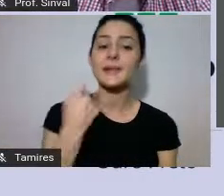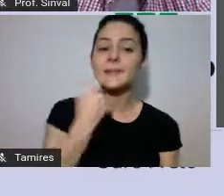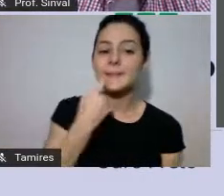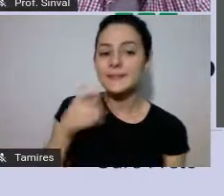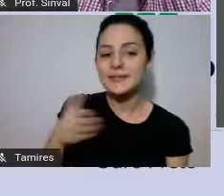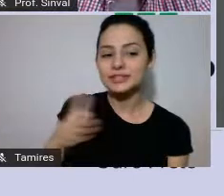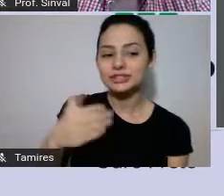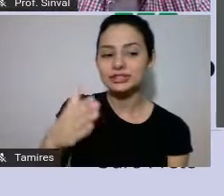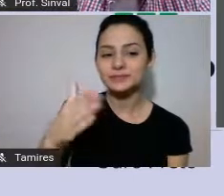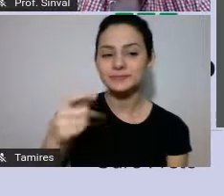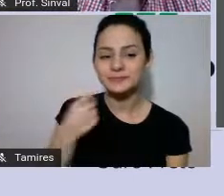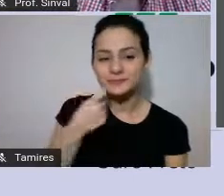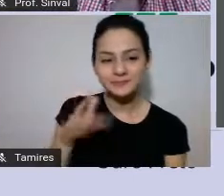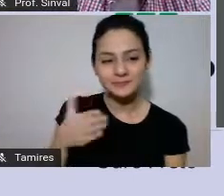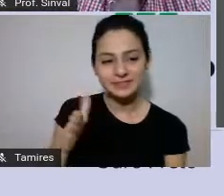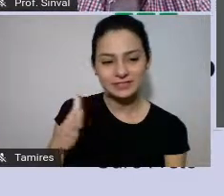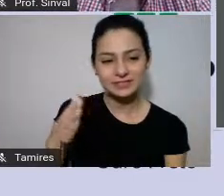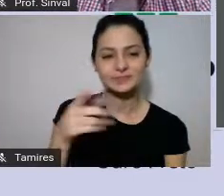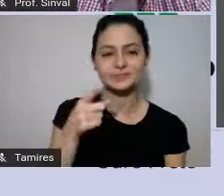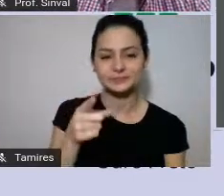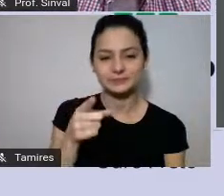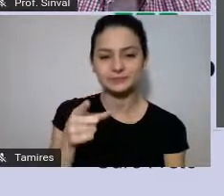Pode passar o peixe garfo.